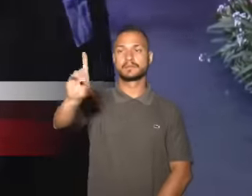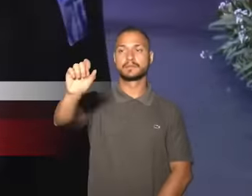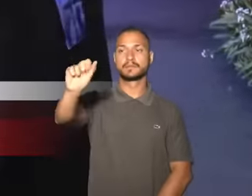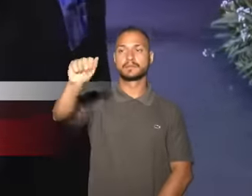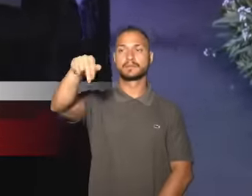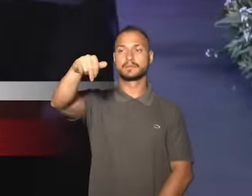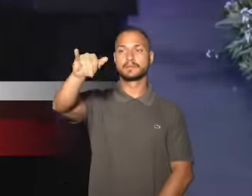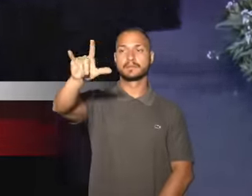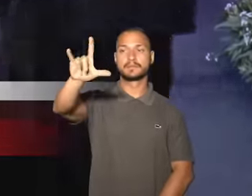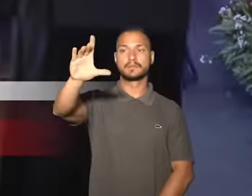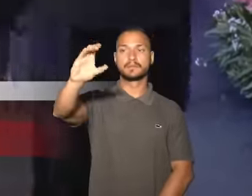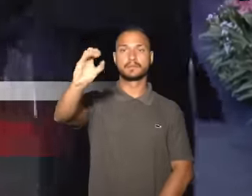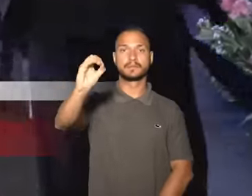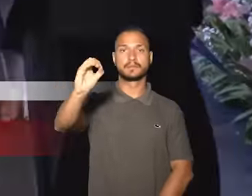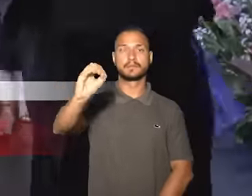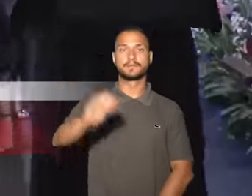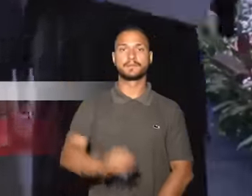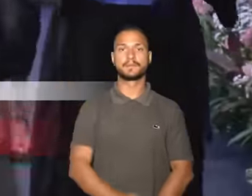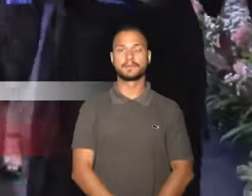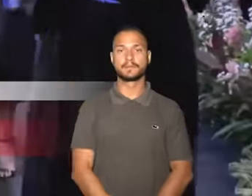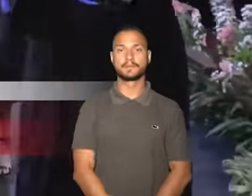Danilo Dias Lopes.